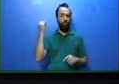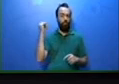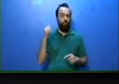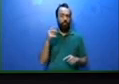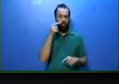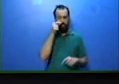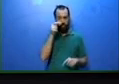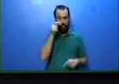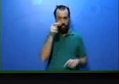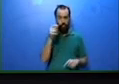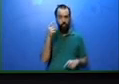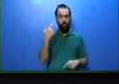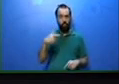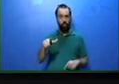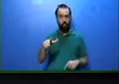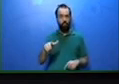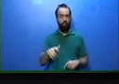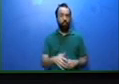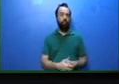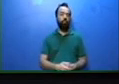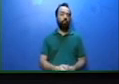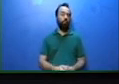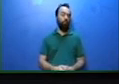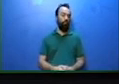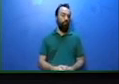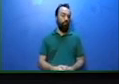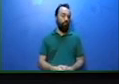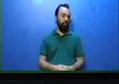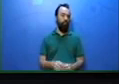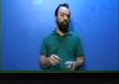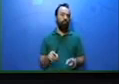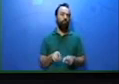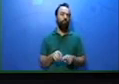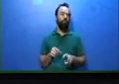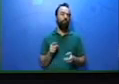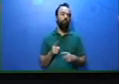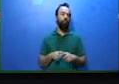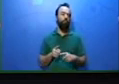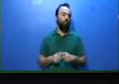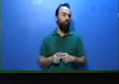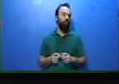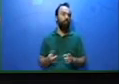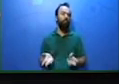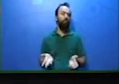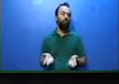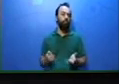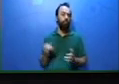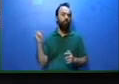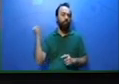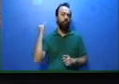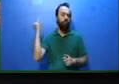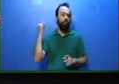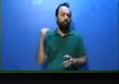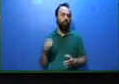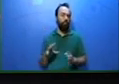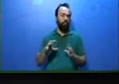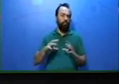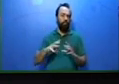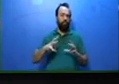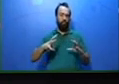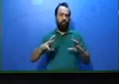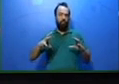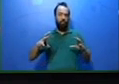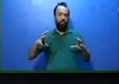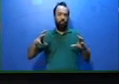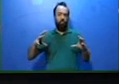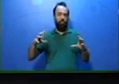tá? Por que, professora, esse trabalho é importante? Porque amplia, crianças, a nossa capacidade